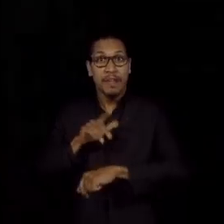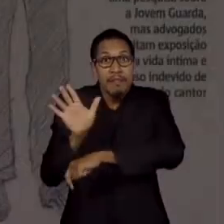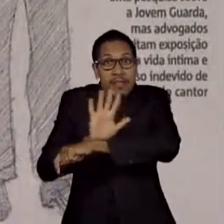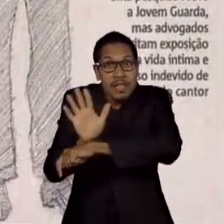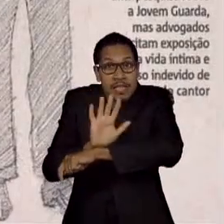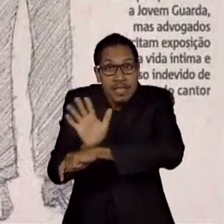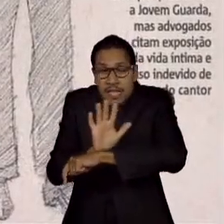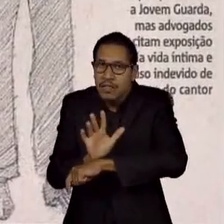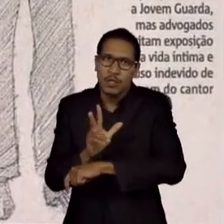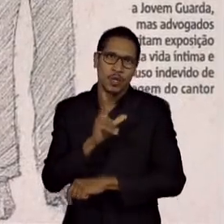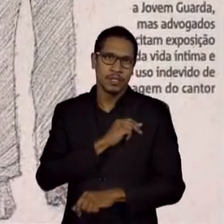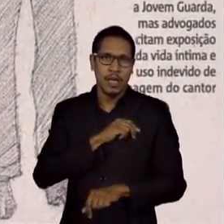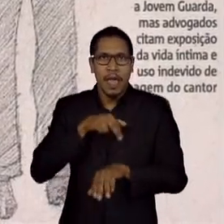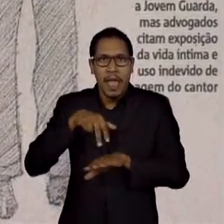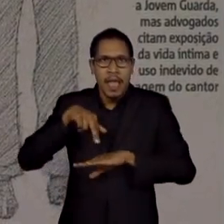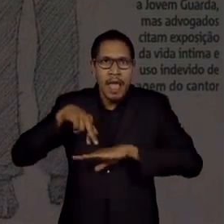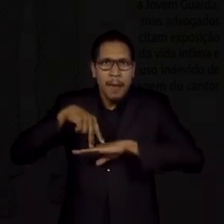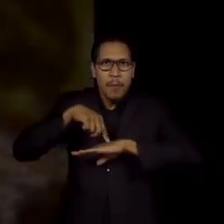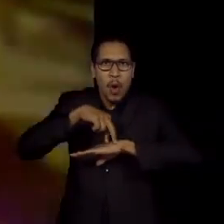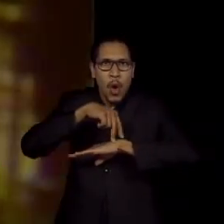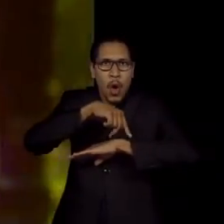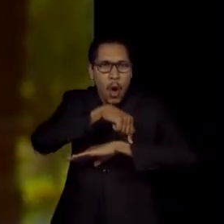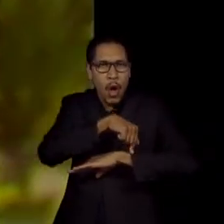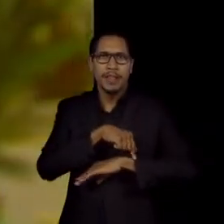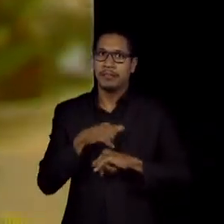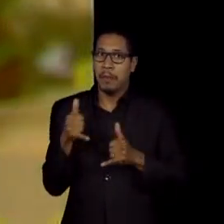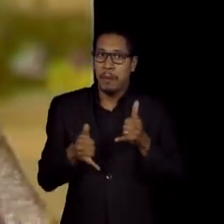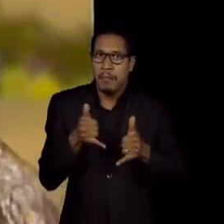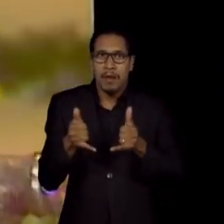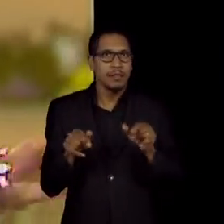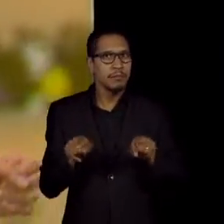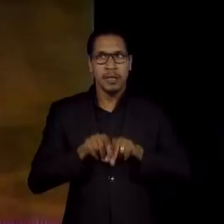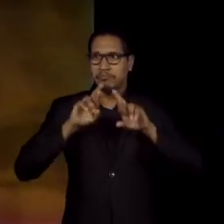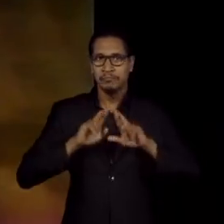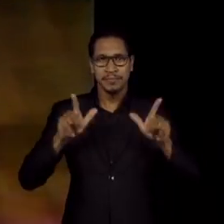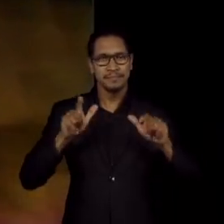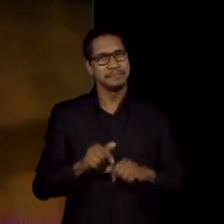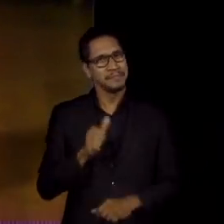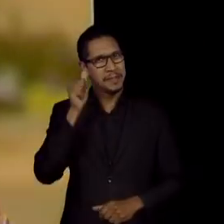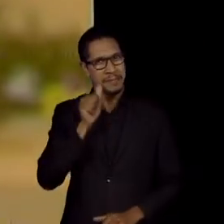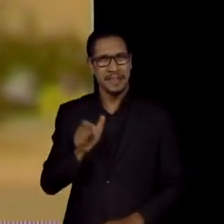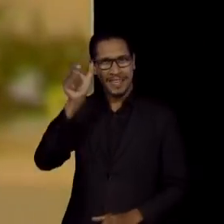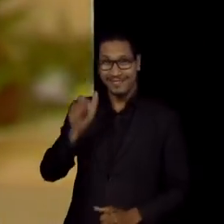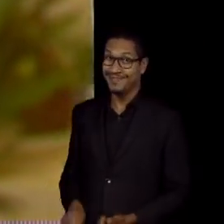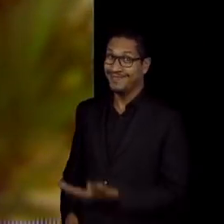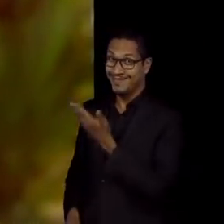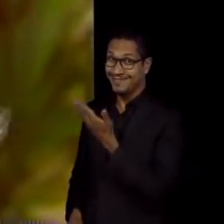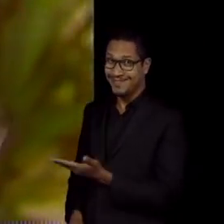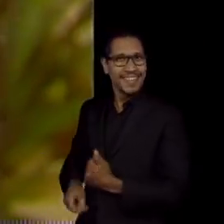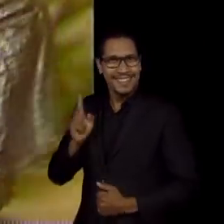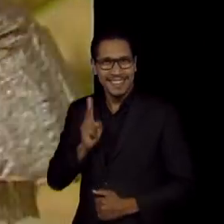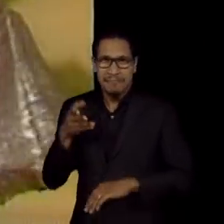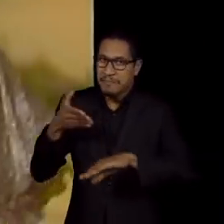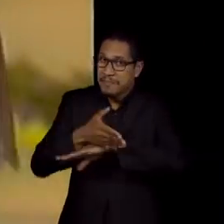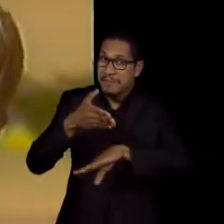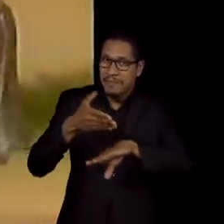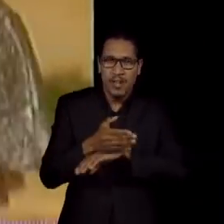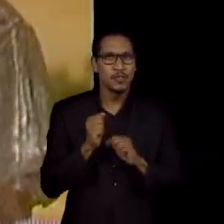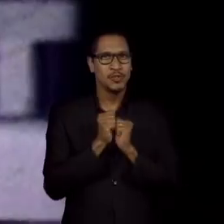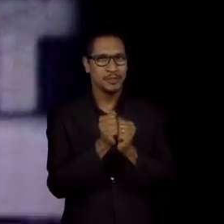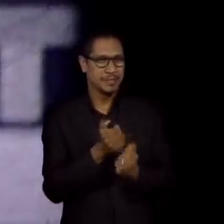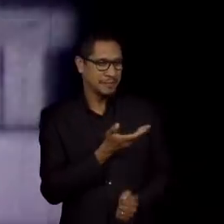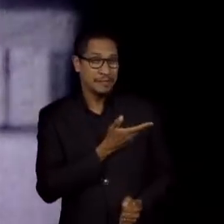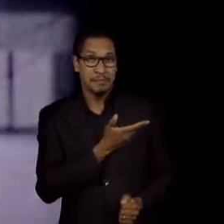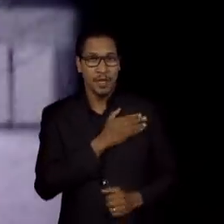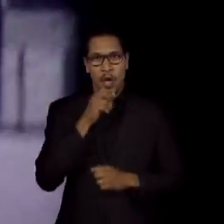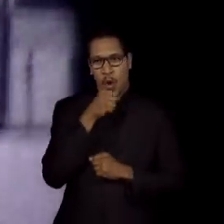na indústria da moda. E Wanderleia estava lá, desde o início, com seus amigos de fé,